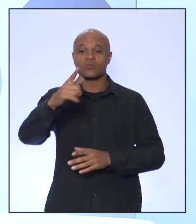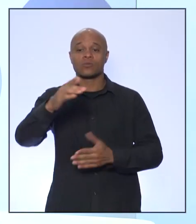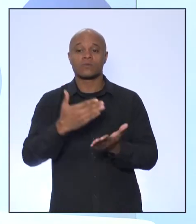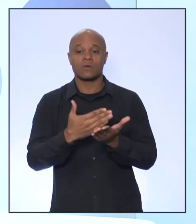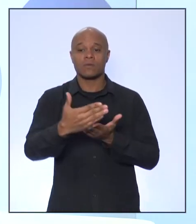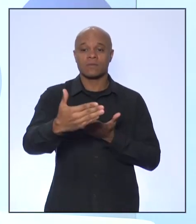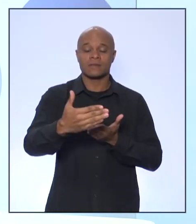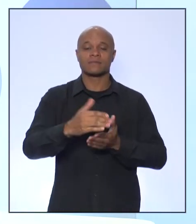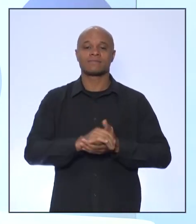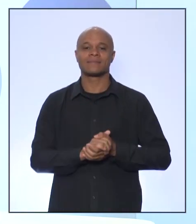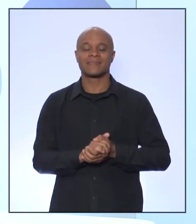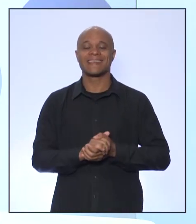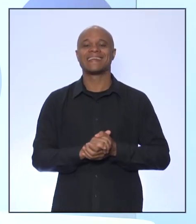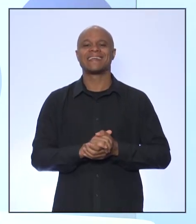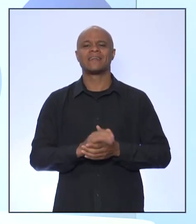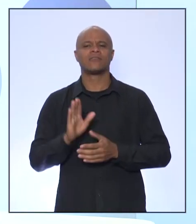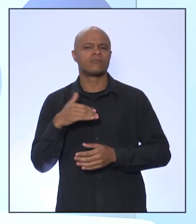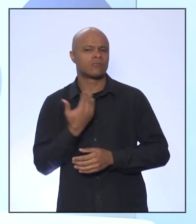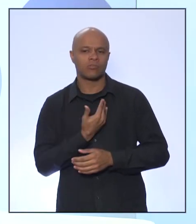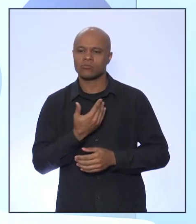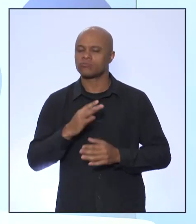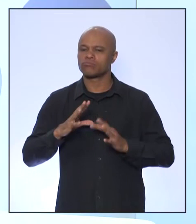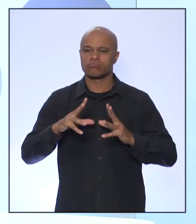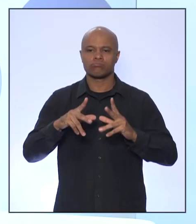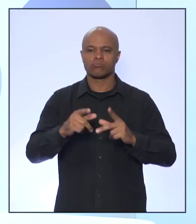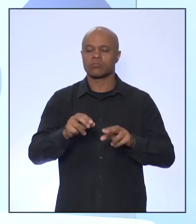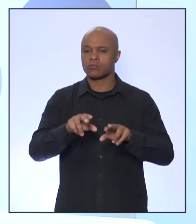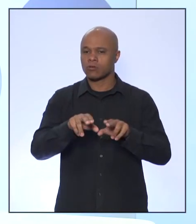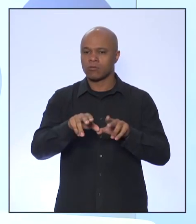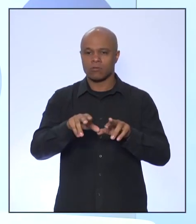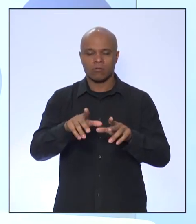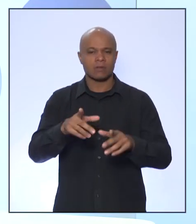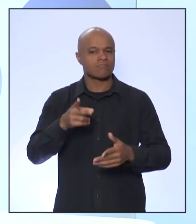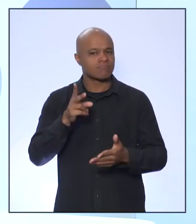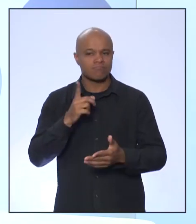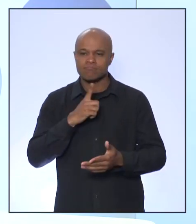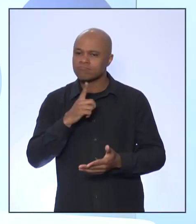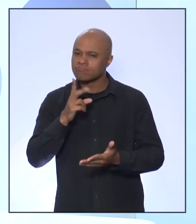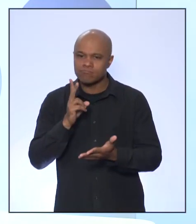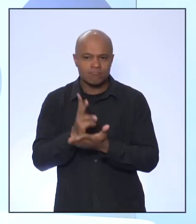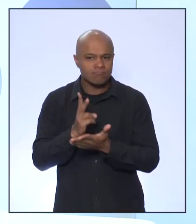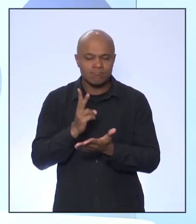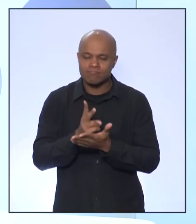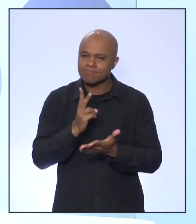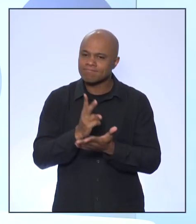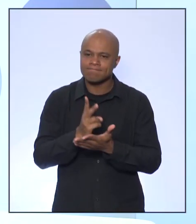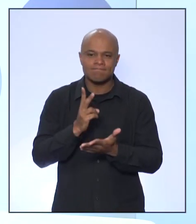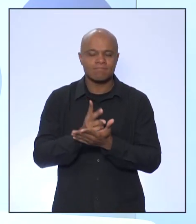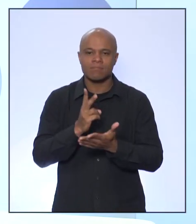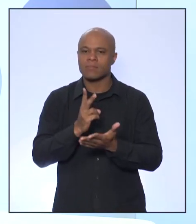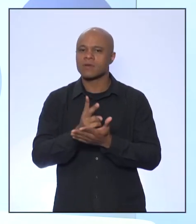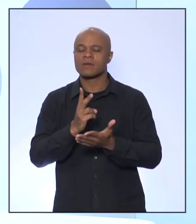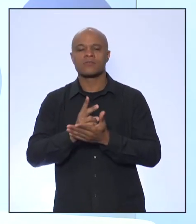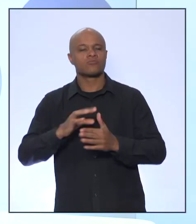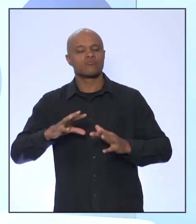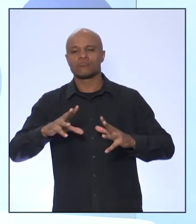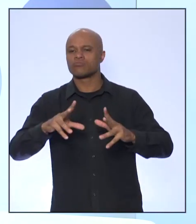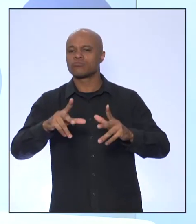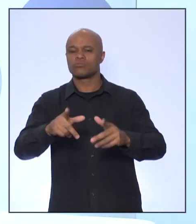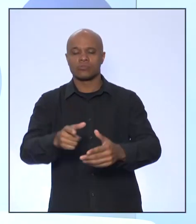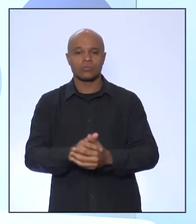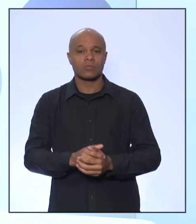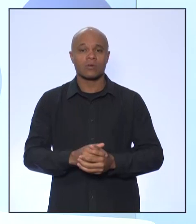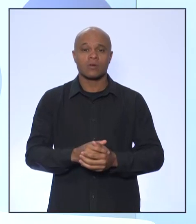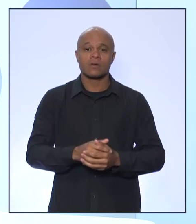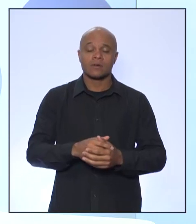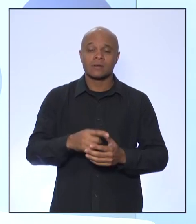também. Então, todos nós somos iguais, nós temos todos as mesmas condições. Então, a liberdade e a igualdade,